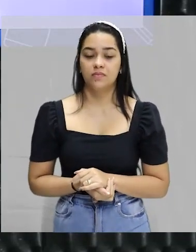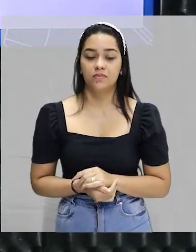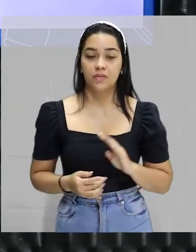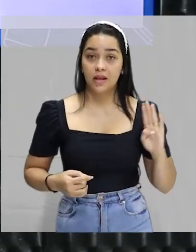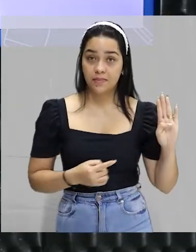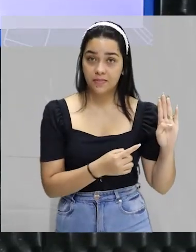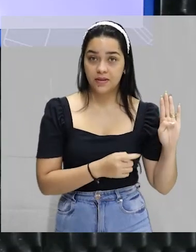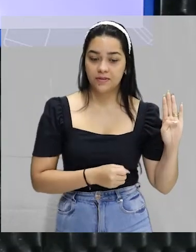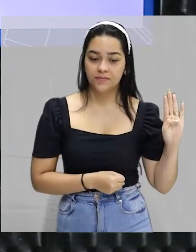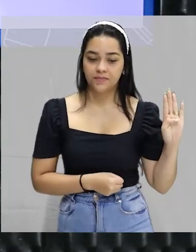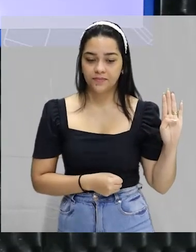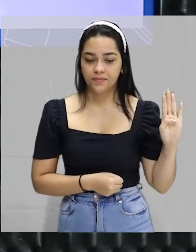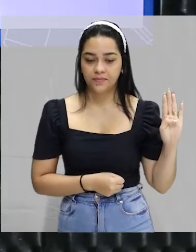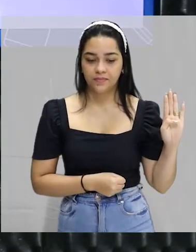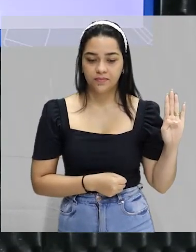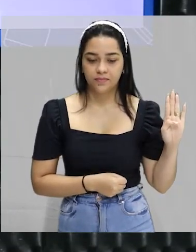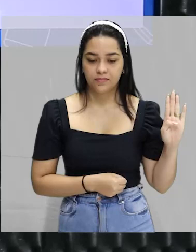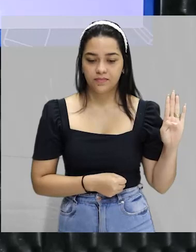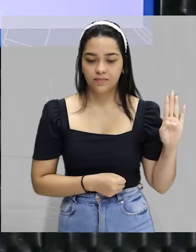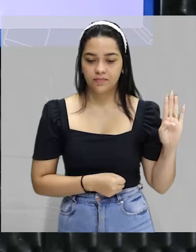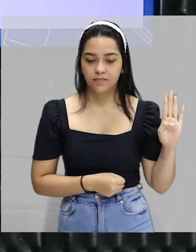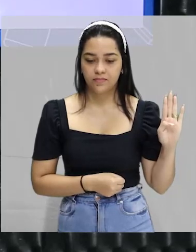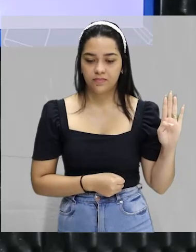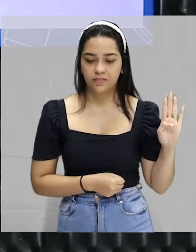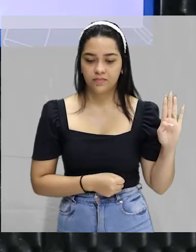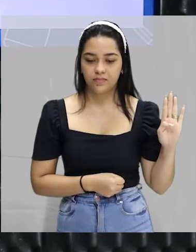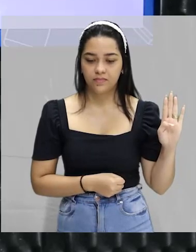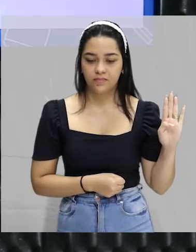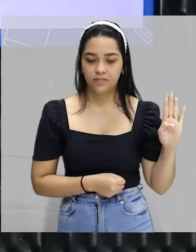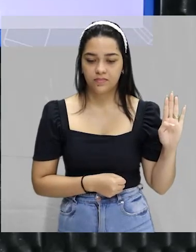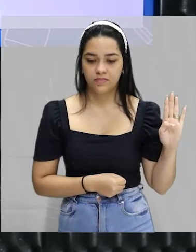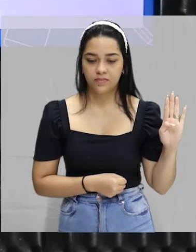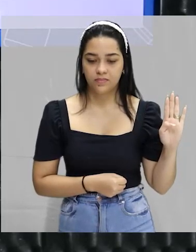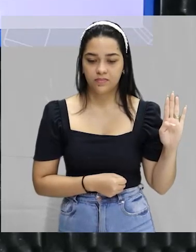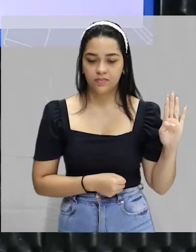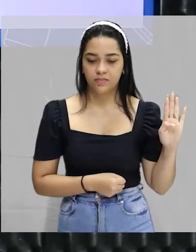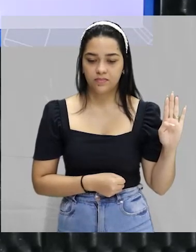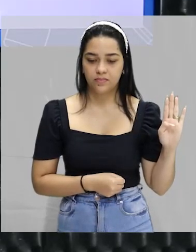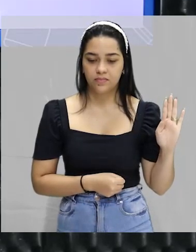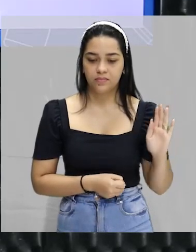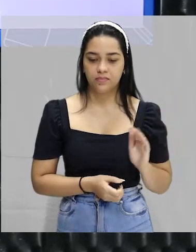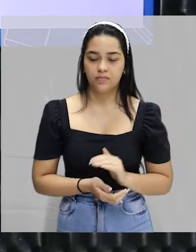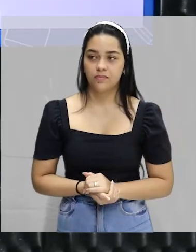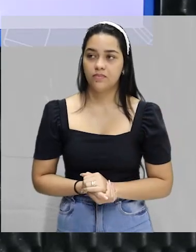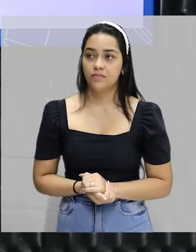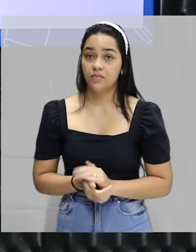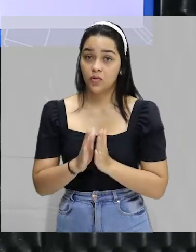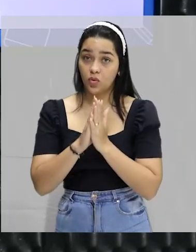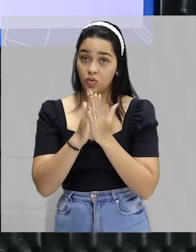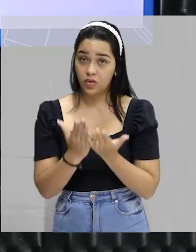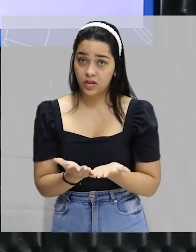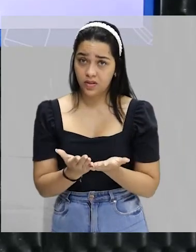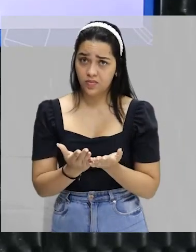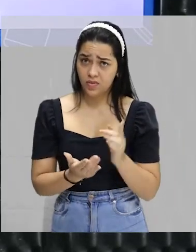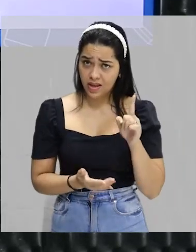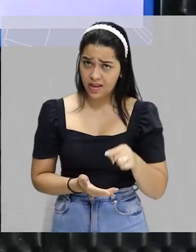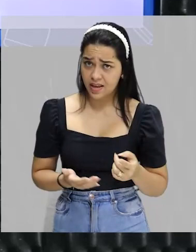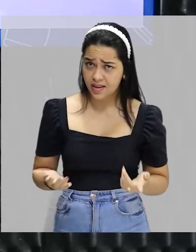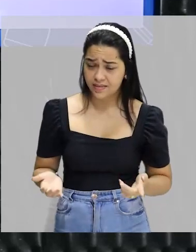Na voz ativa, livro é adjunto adnominal. Aqui, ó, o livro. Será que